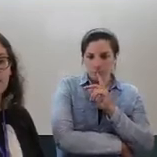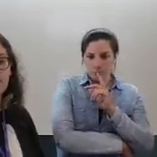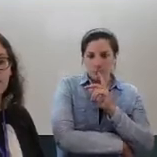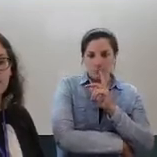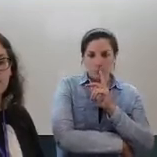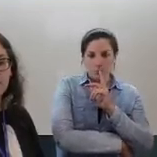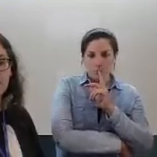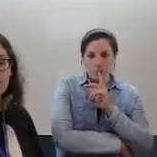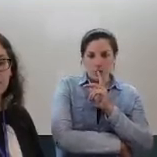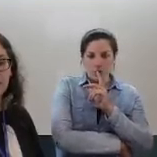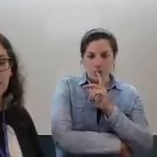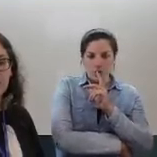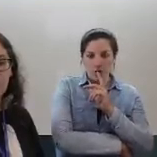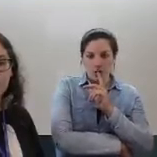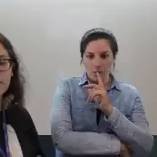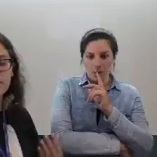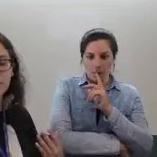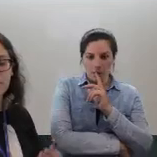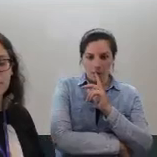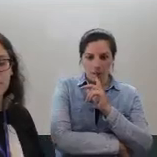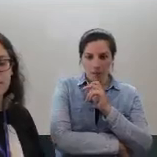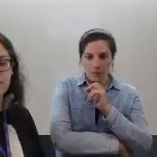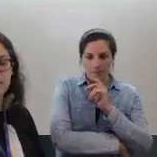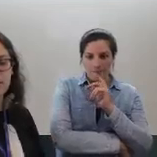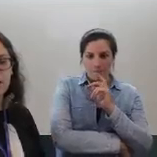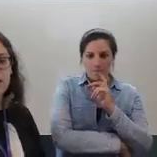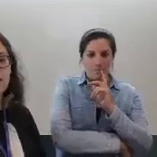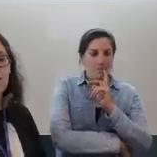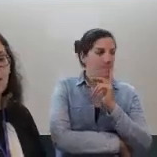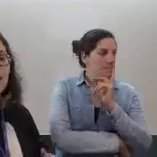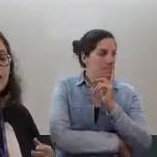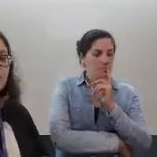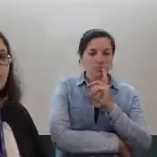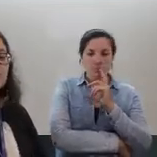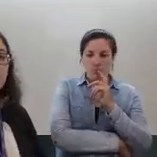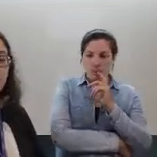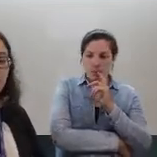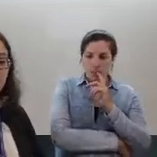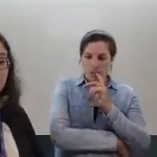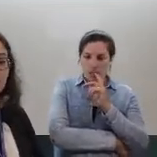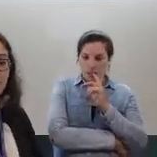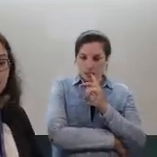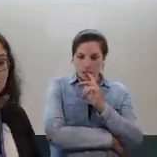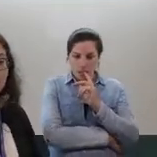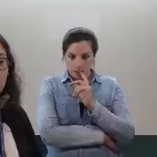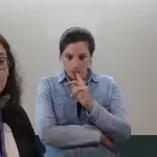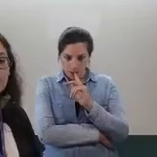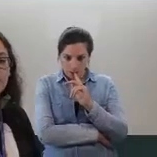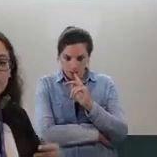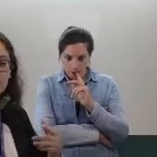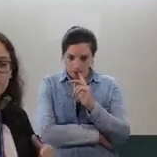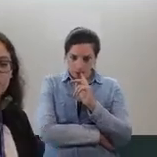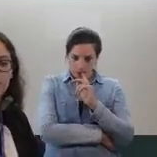revista. E aqui também vai acrescentar outras informações. Ó, aqui no caso é uma revista online. Então,